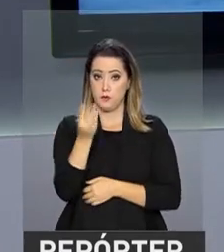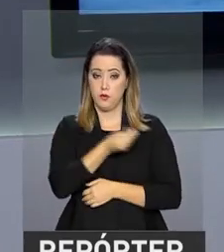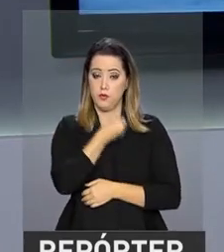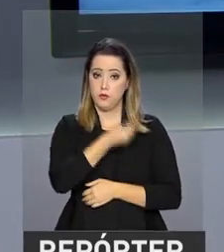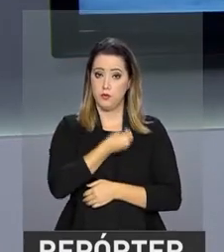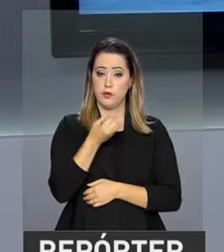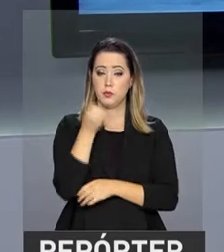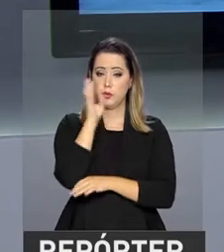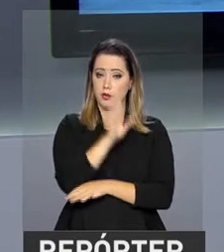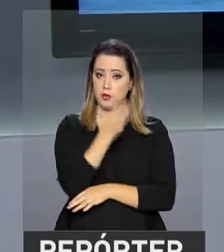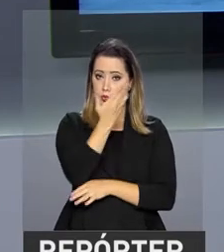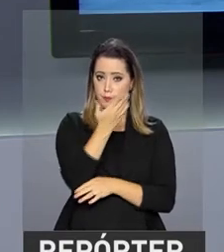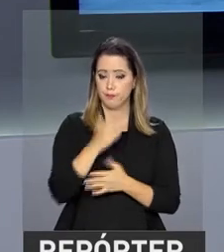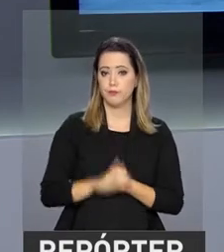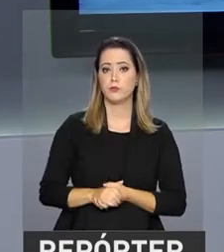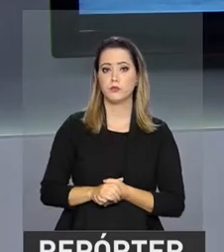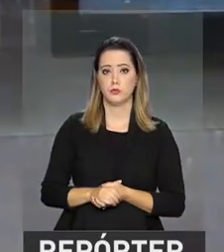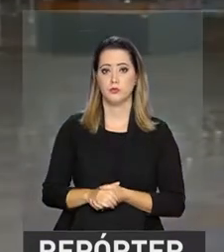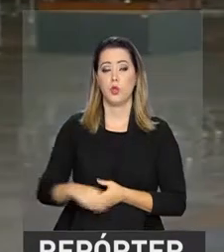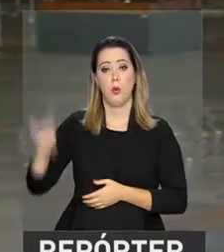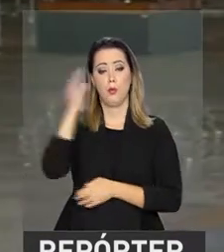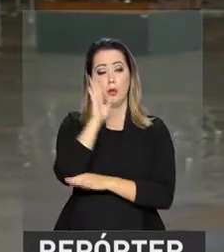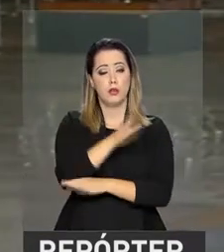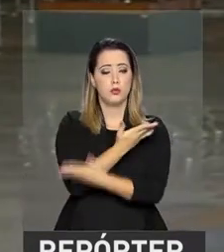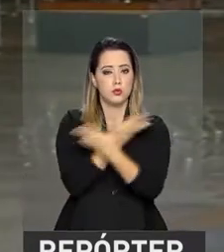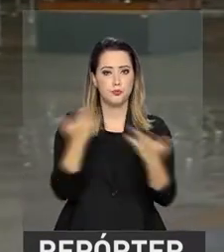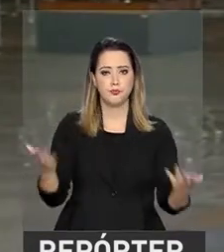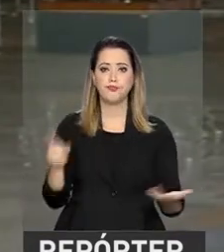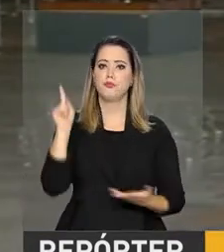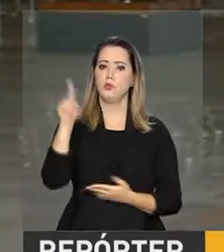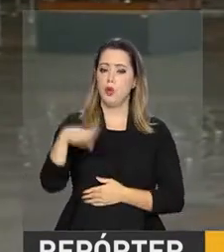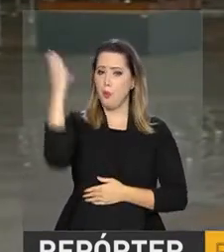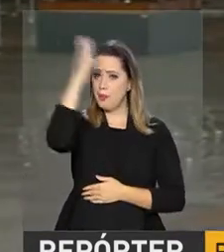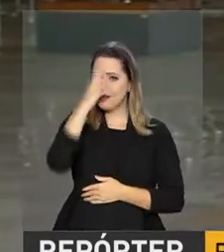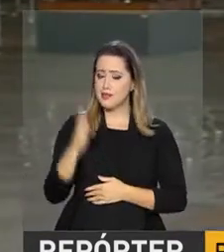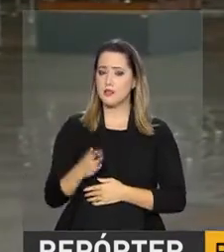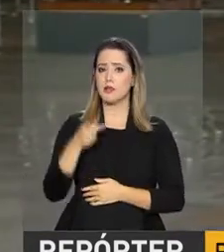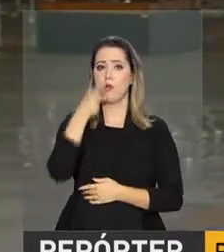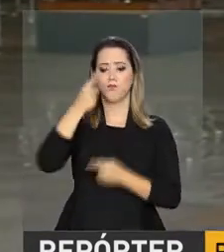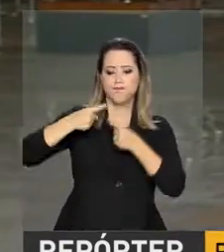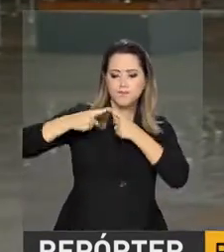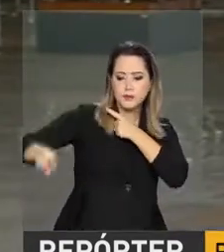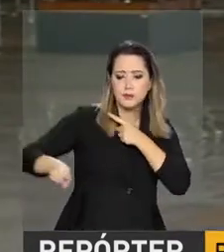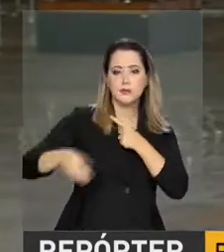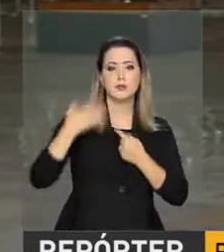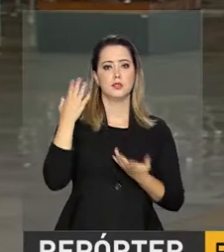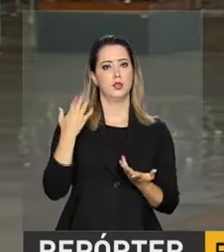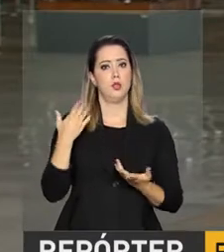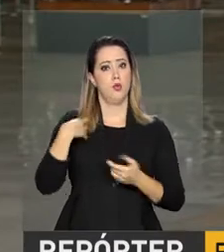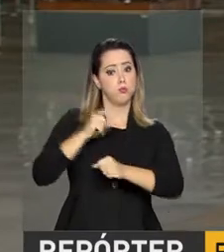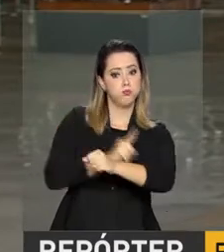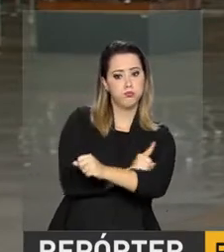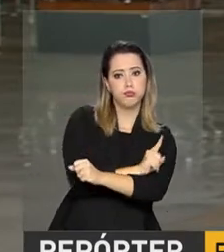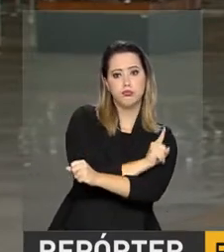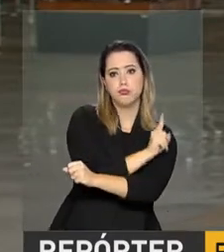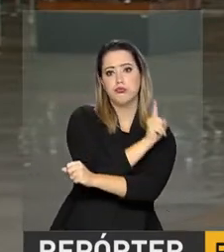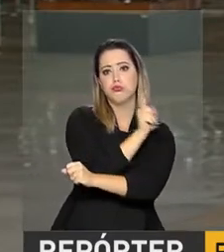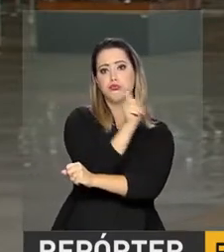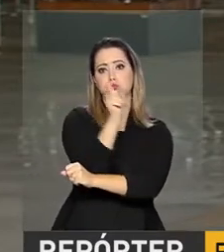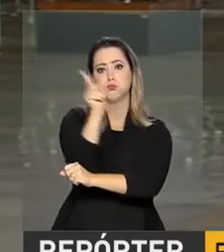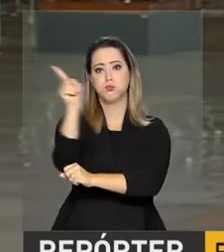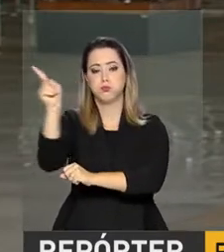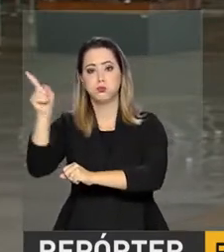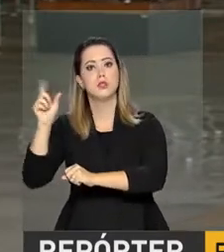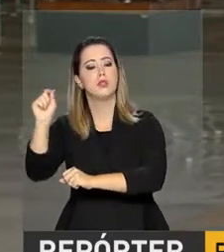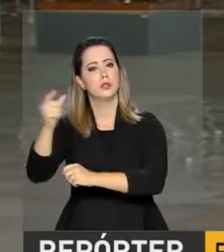pra você conta de roberto boa tarde a todos é isso o governo brasileiro condenou o lançamento de um novo míssil balístico